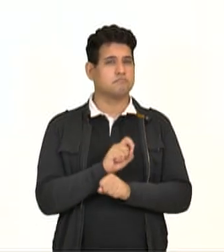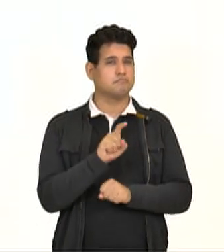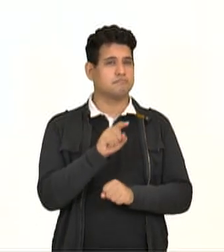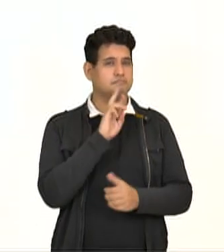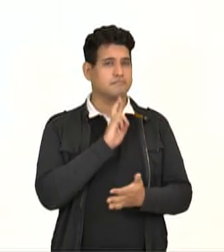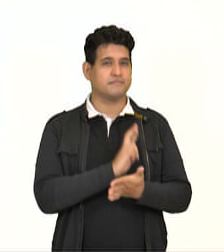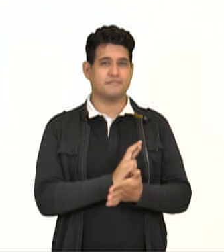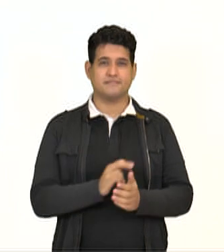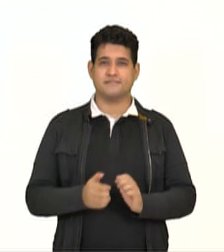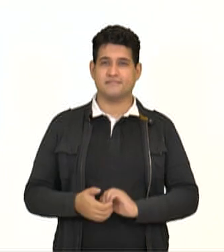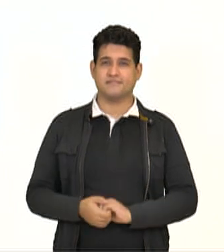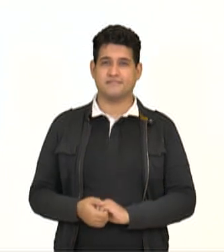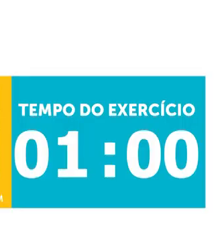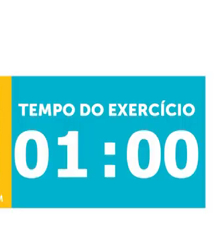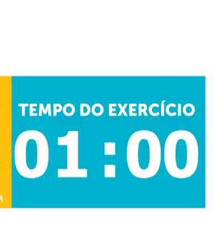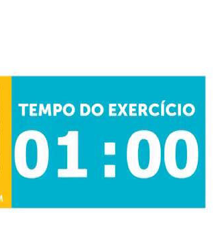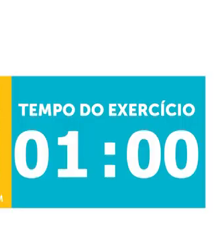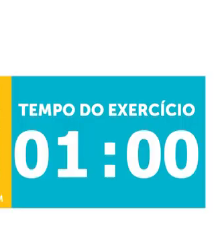para você responder.